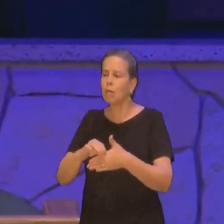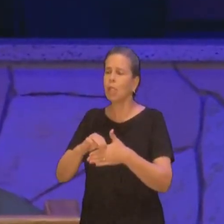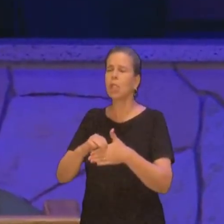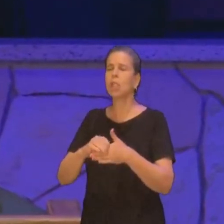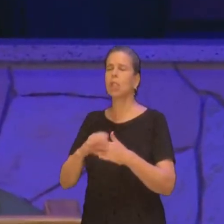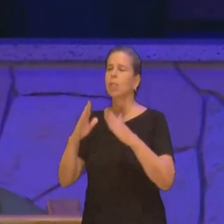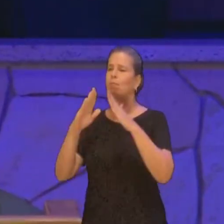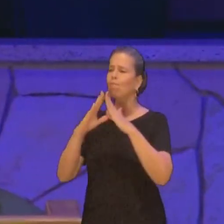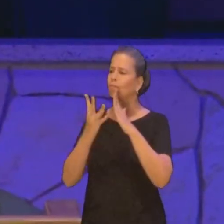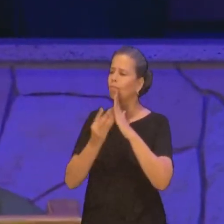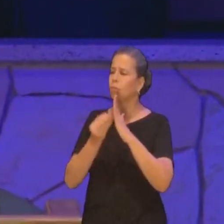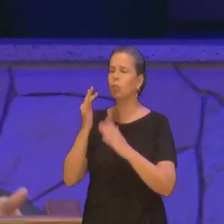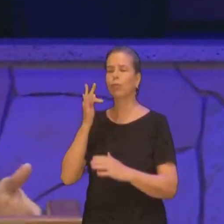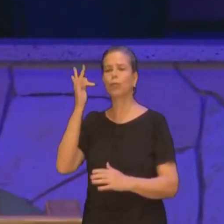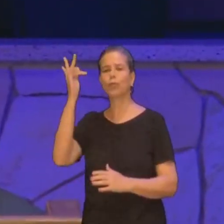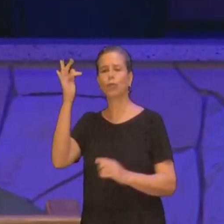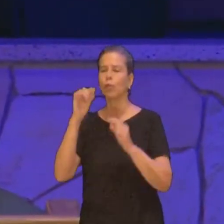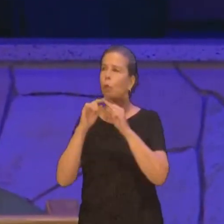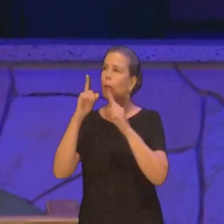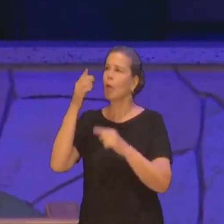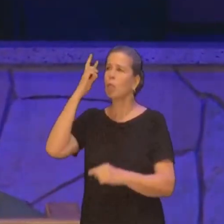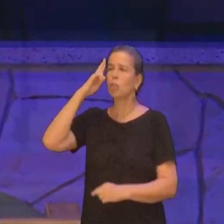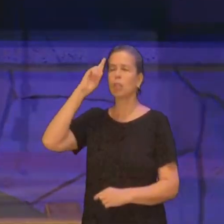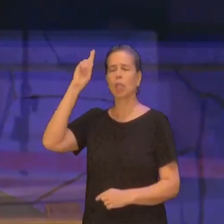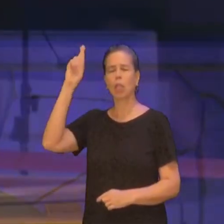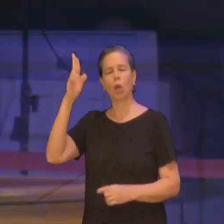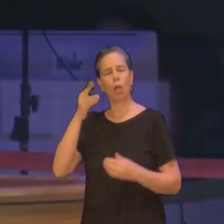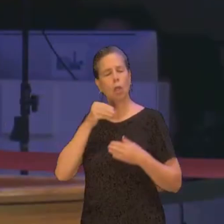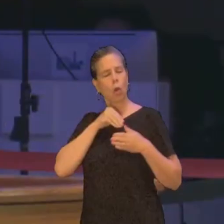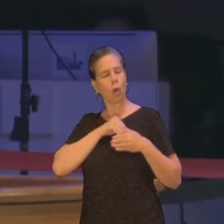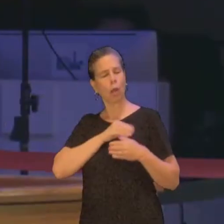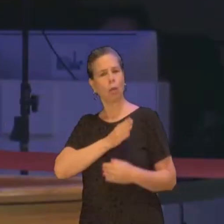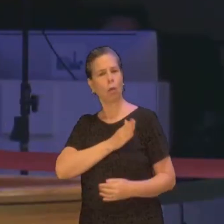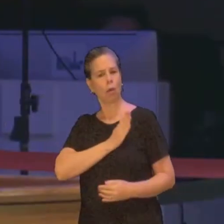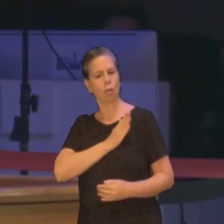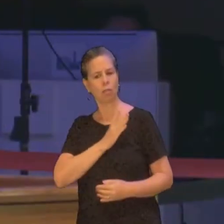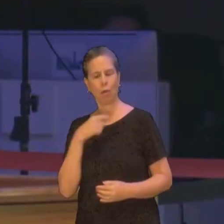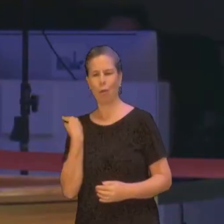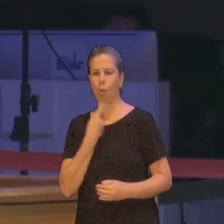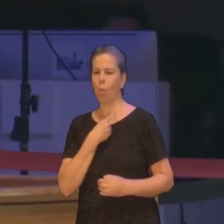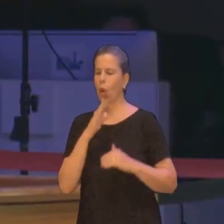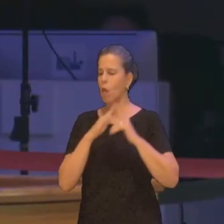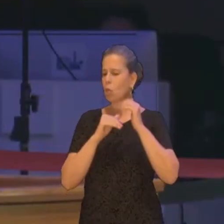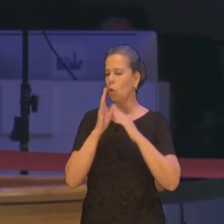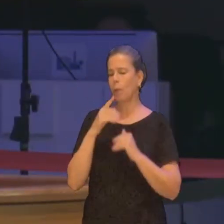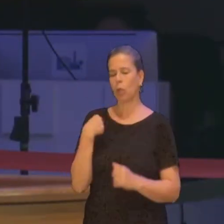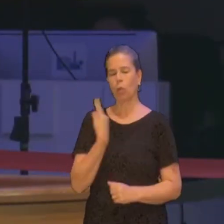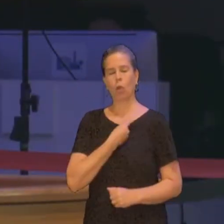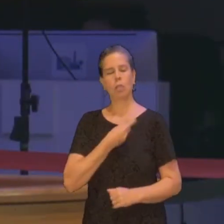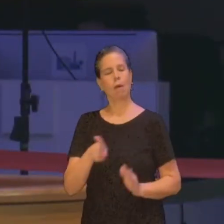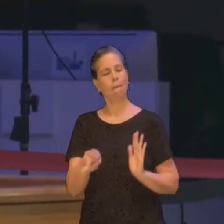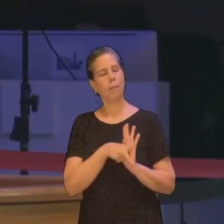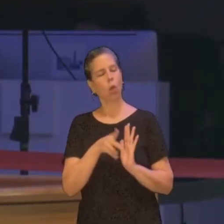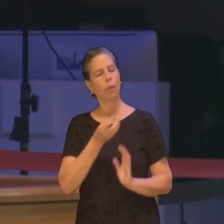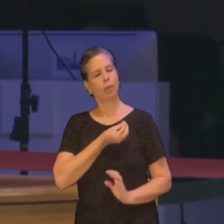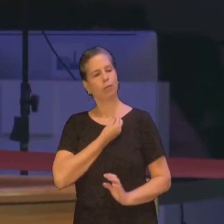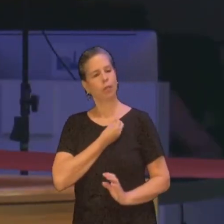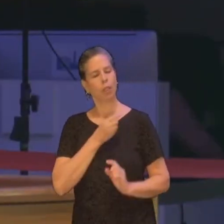futuro. Mas o Senhor tem colocado no nosso coração que não é sobre nós, é